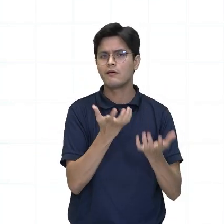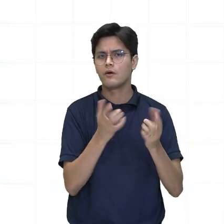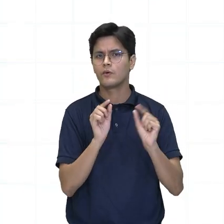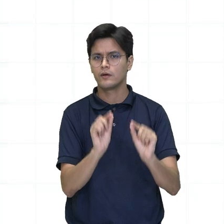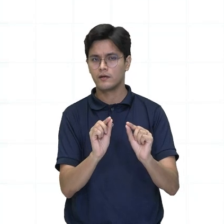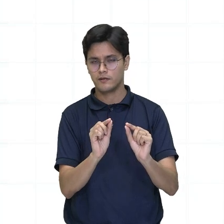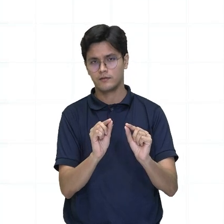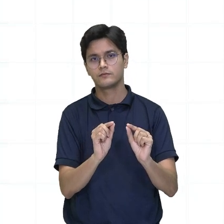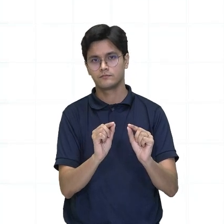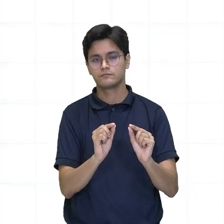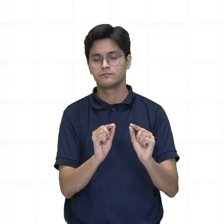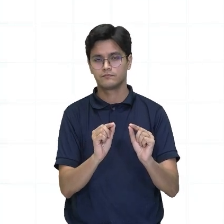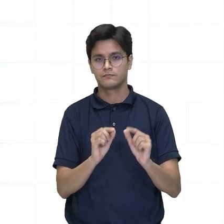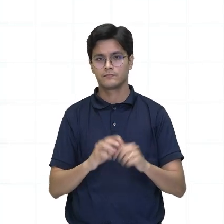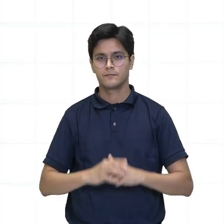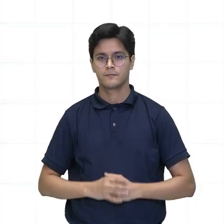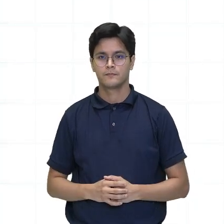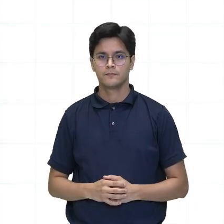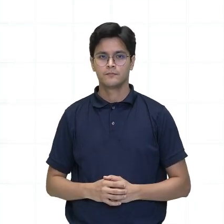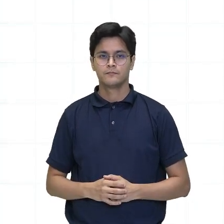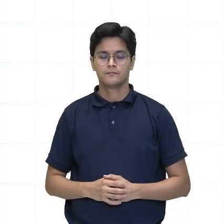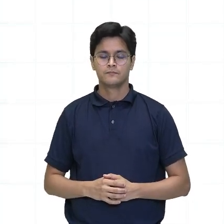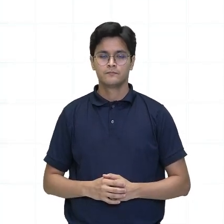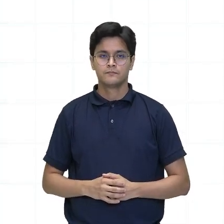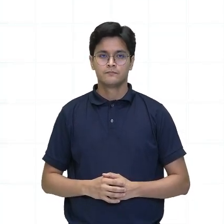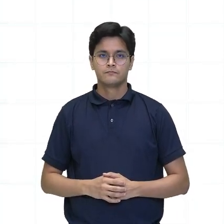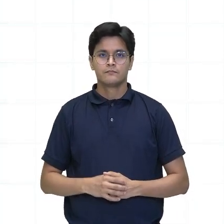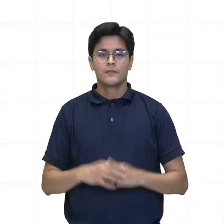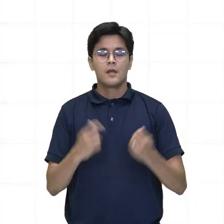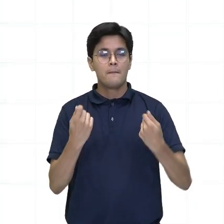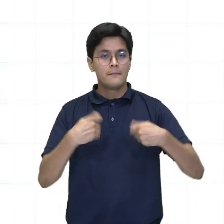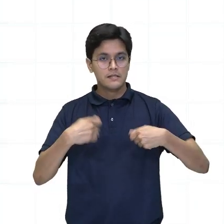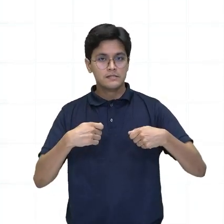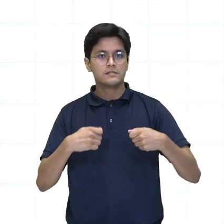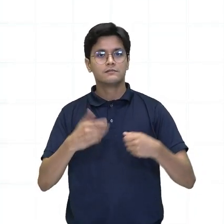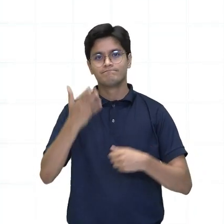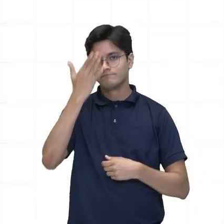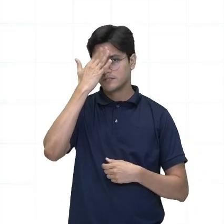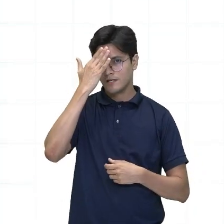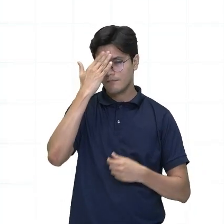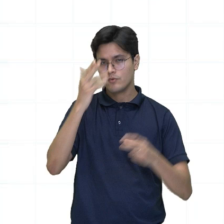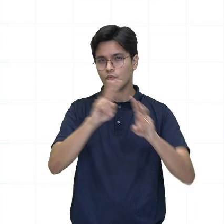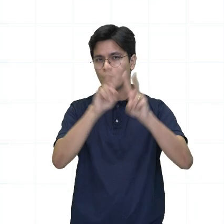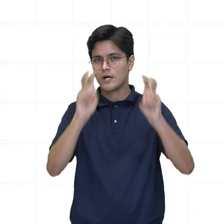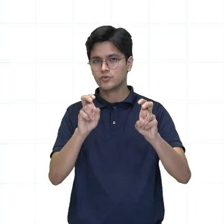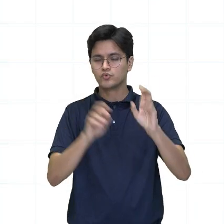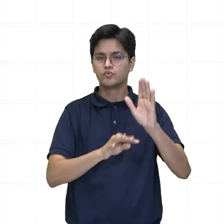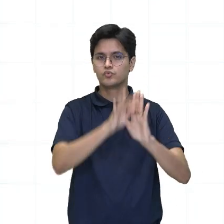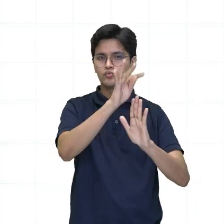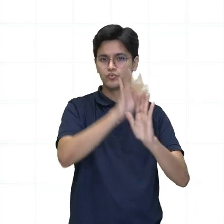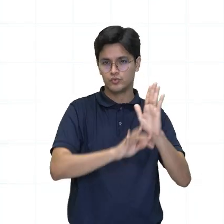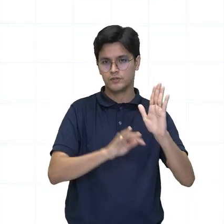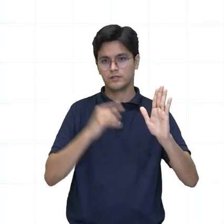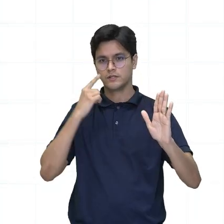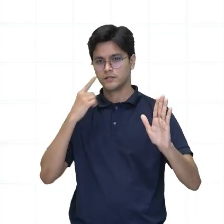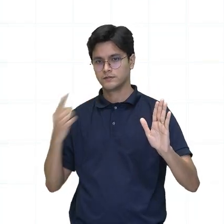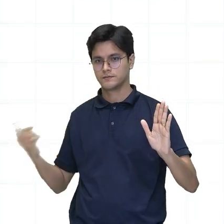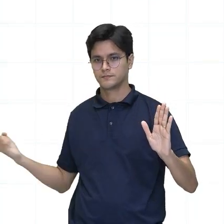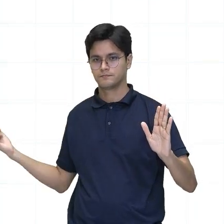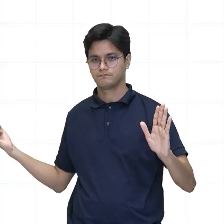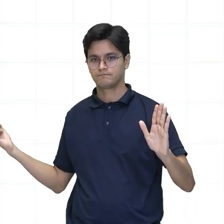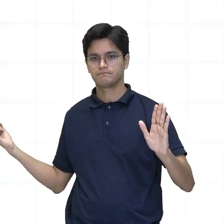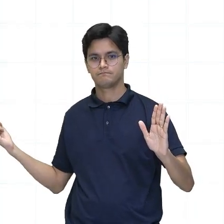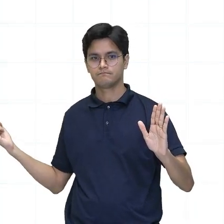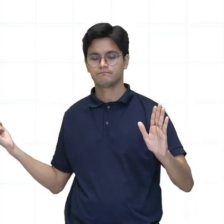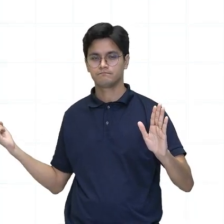que. Então, aqui eu preciso saber sobre o assunto do texto, sobre algo que está sendo citado lá. O que